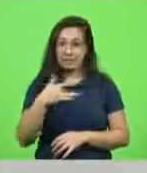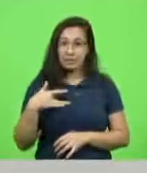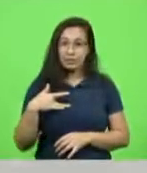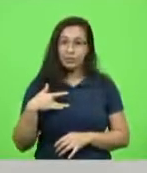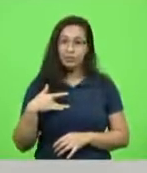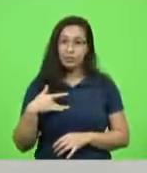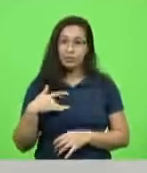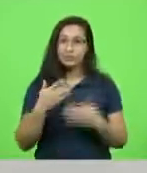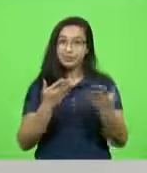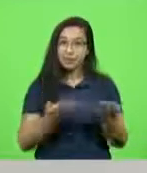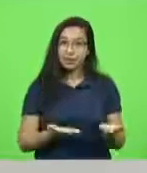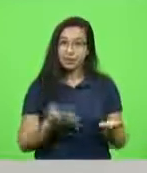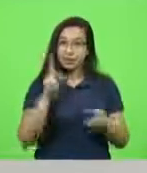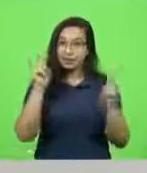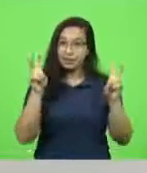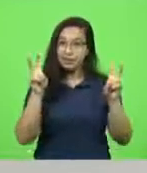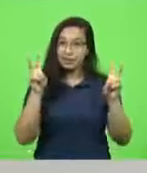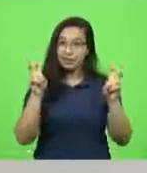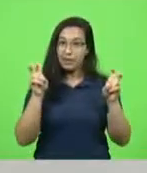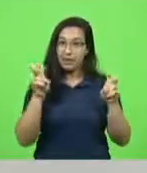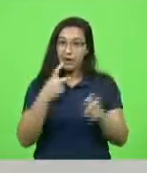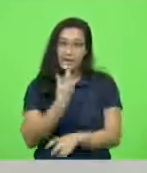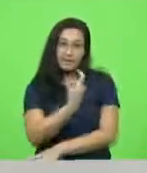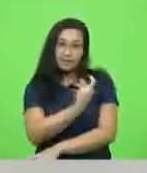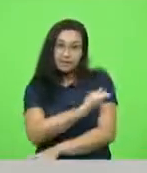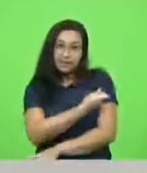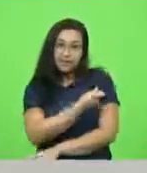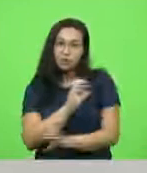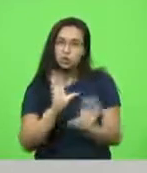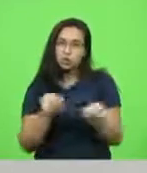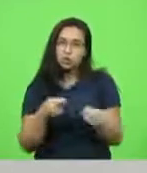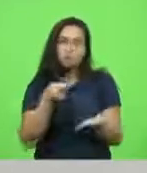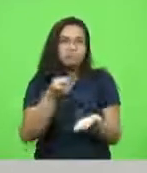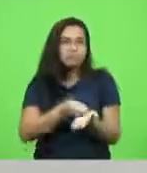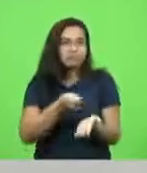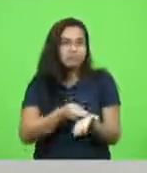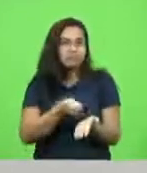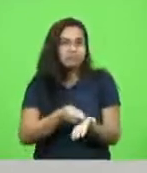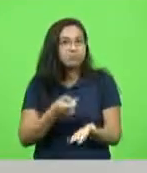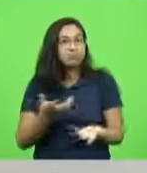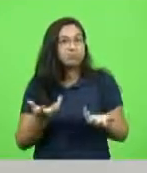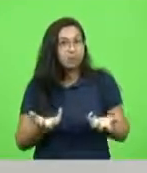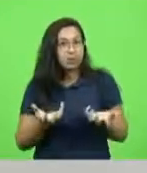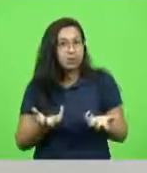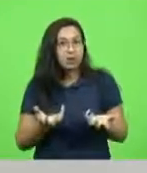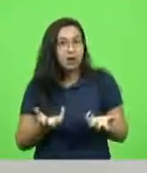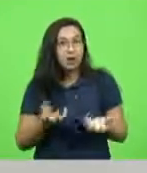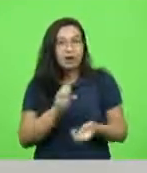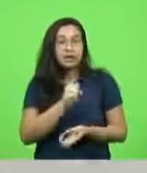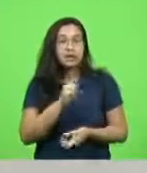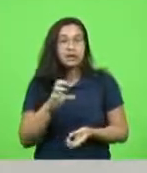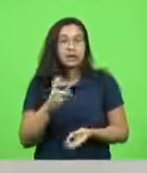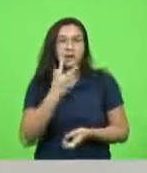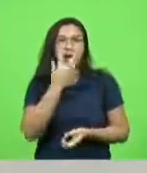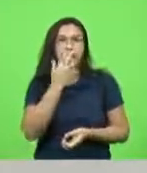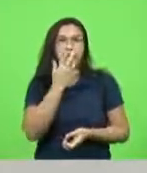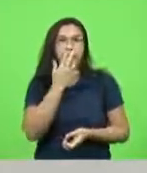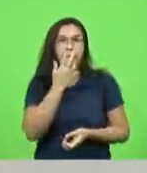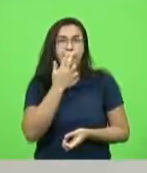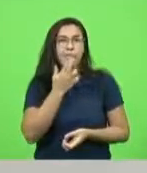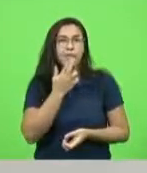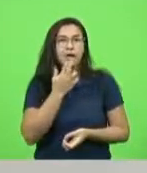porque todos nós somos cobrando Santa Catarina aparece como